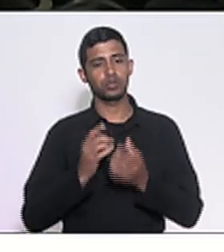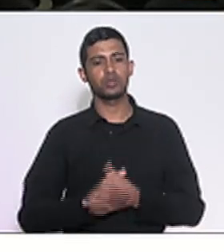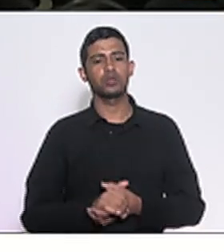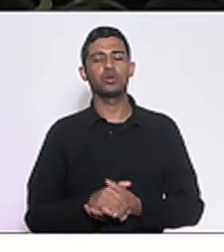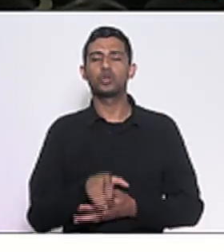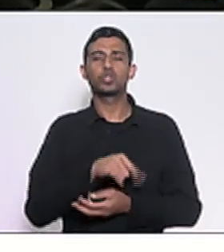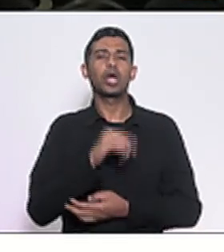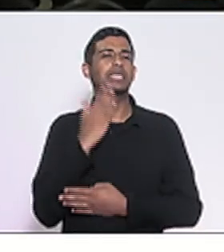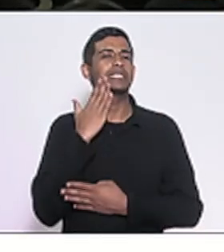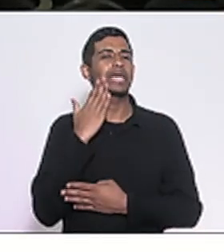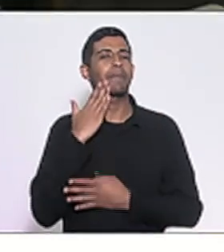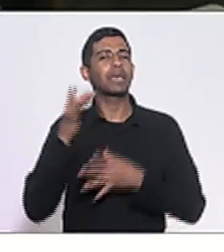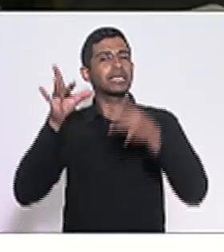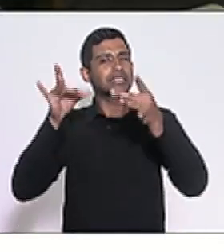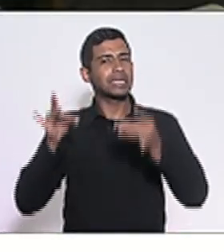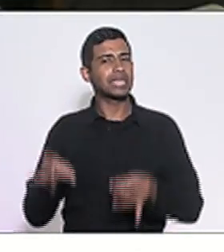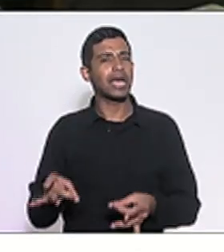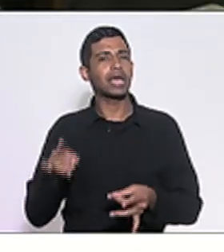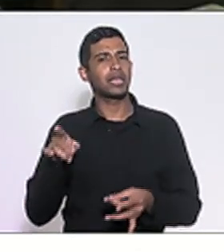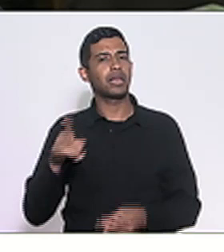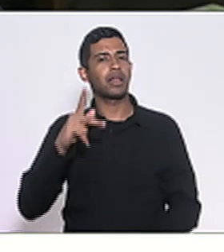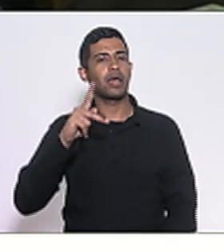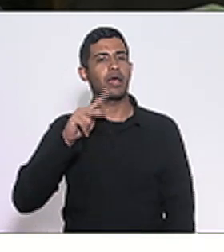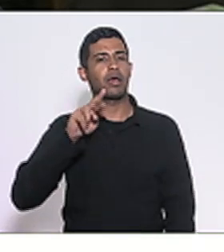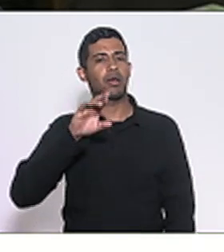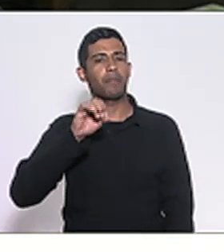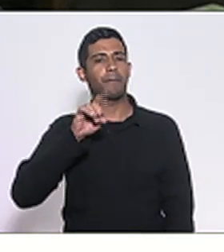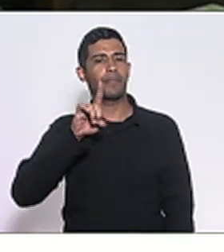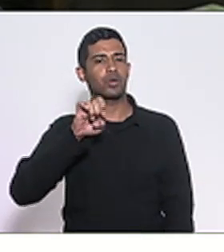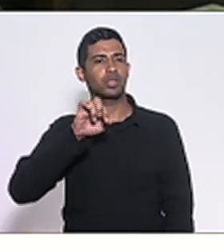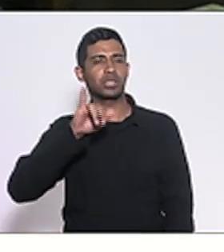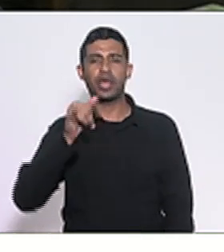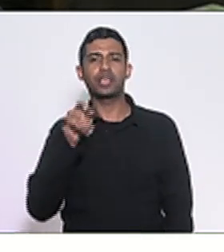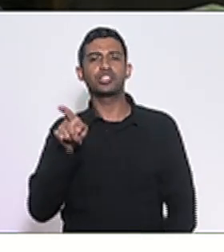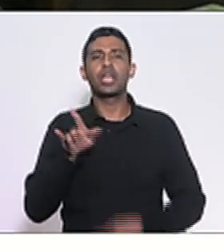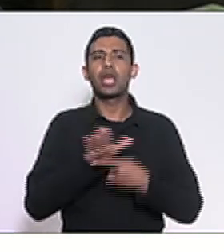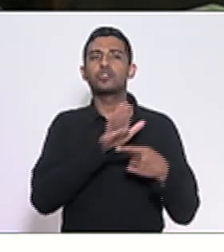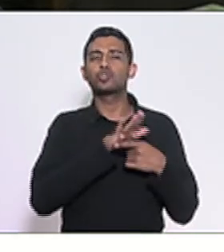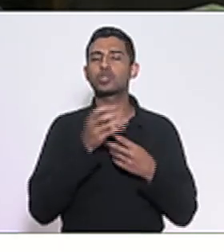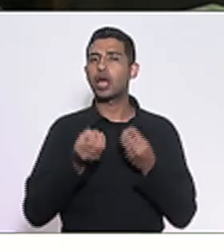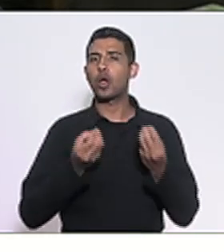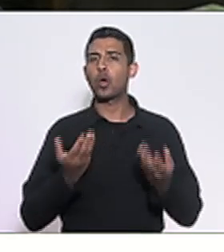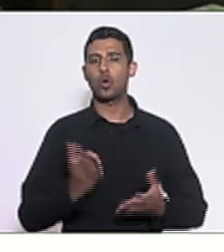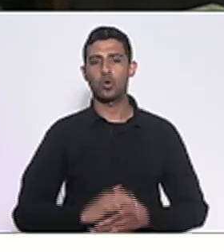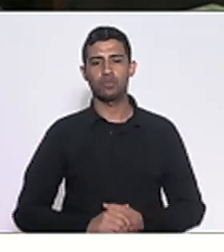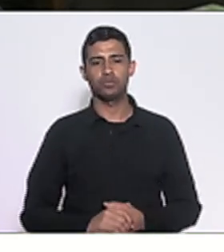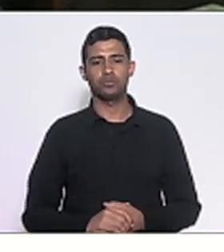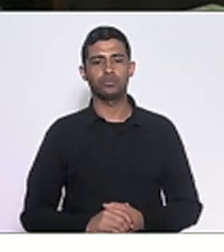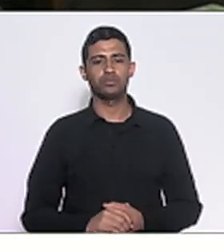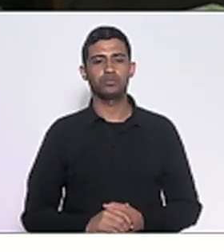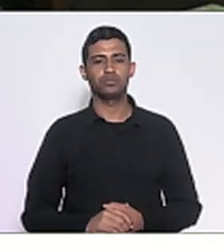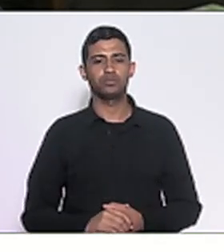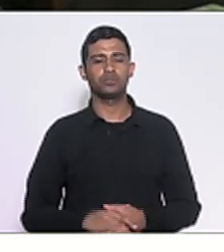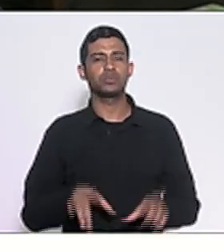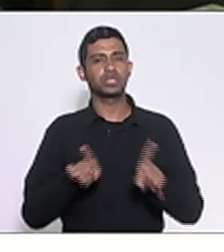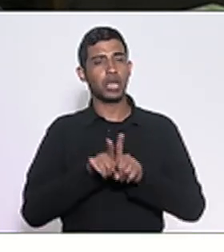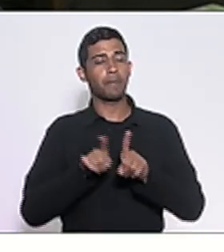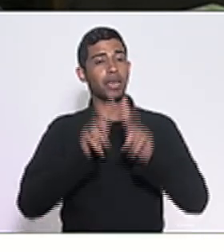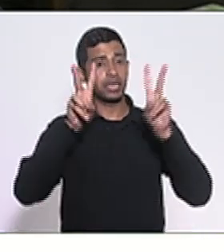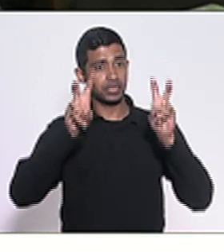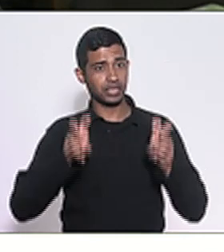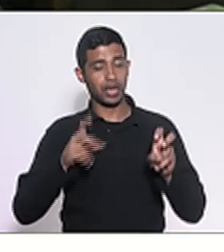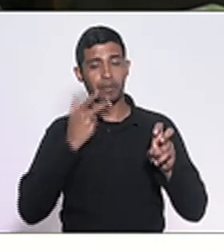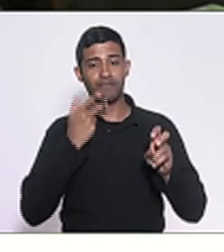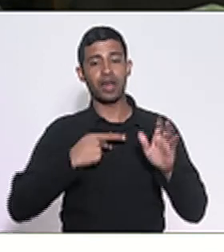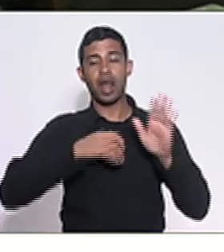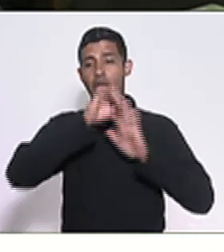um pouco as atribuições atuais do PRODERJ, não é? As questões relacionadas ao orçamento e à